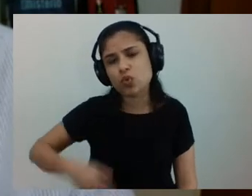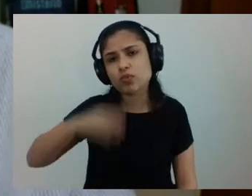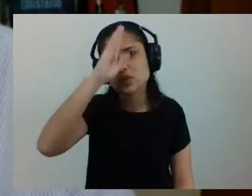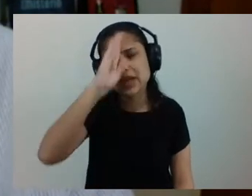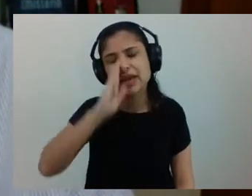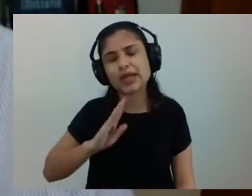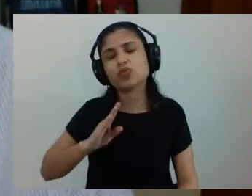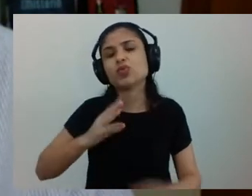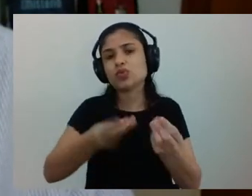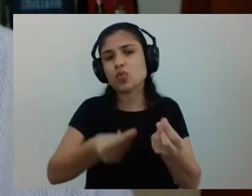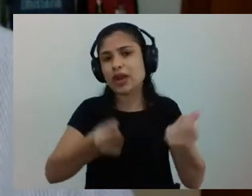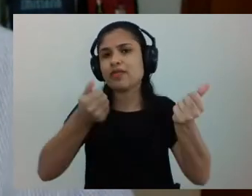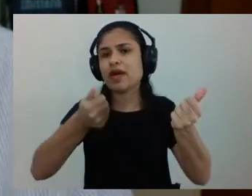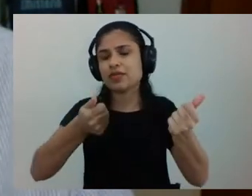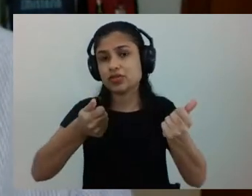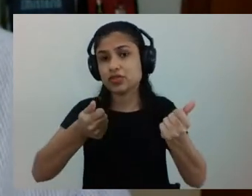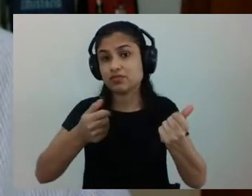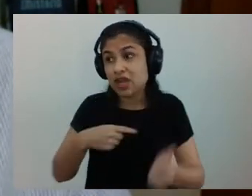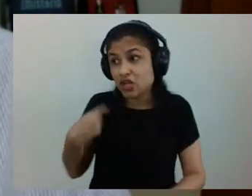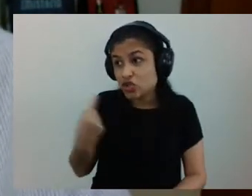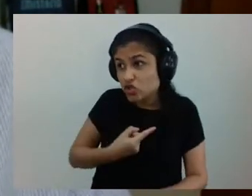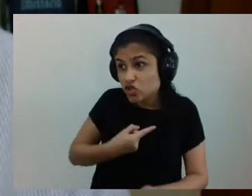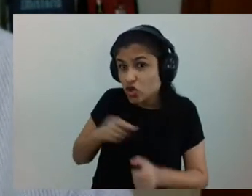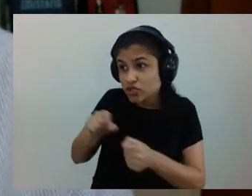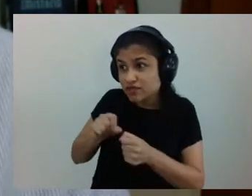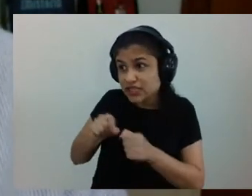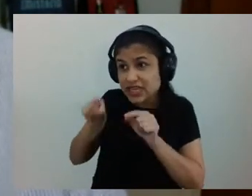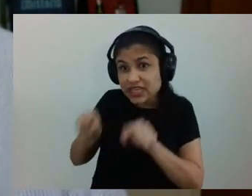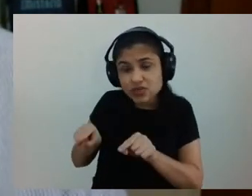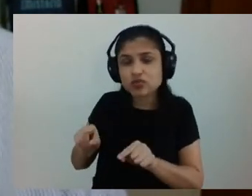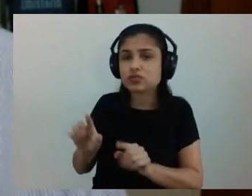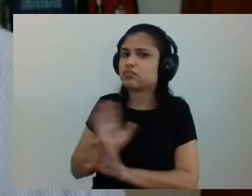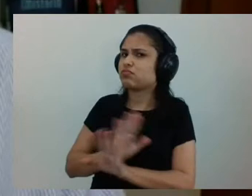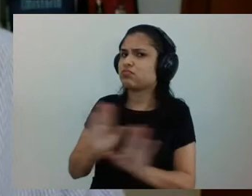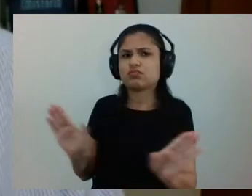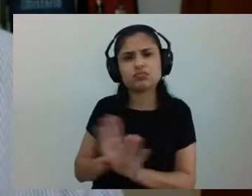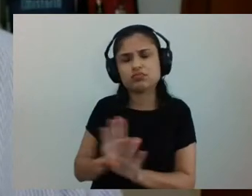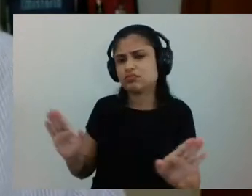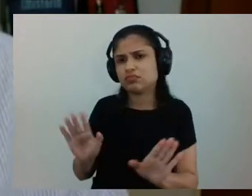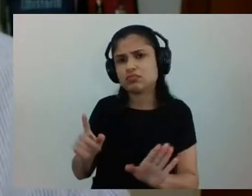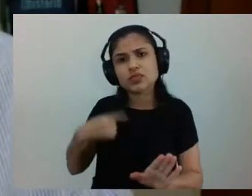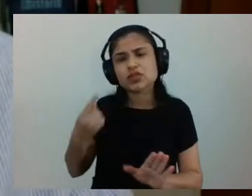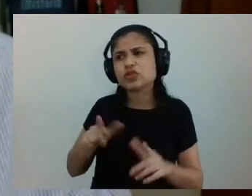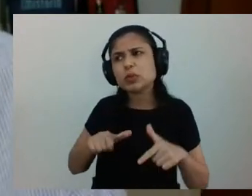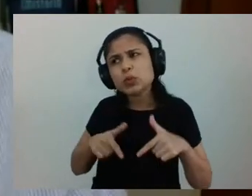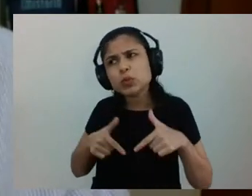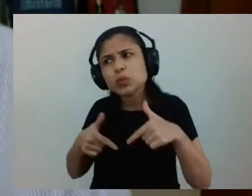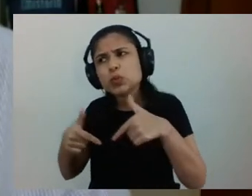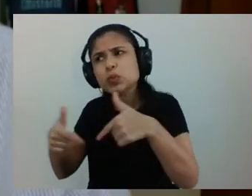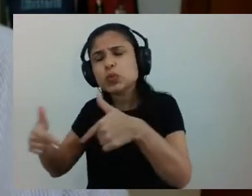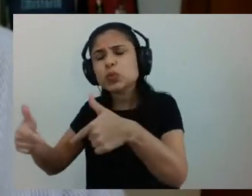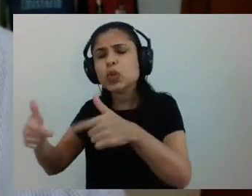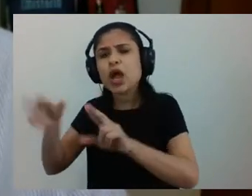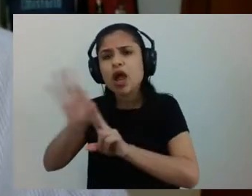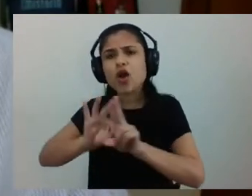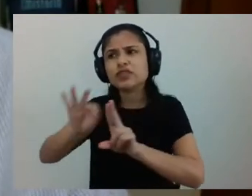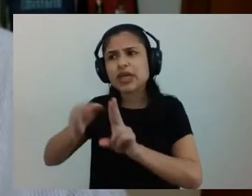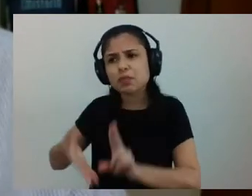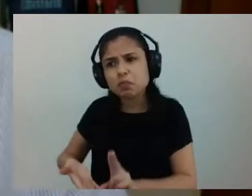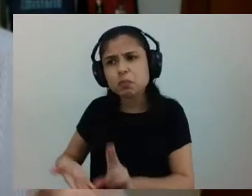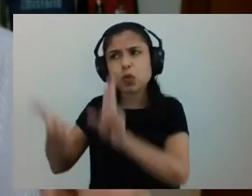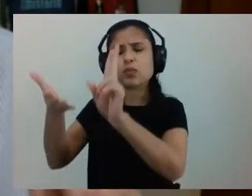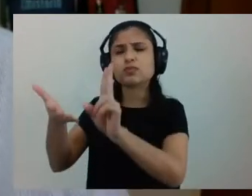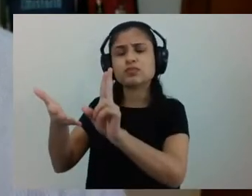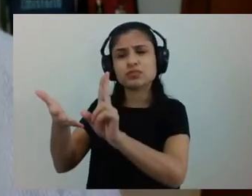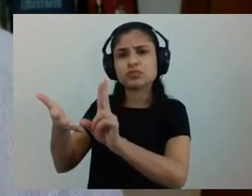Nós não vamos fazer isso, nós vamos sempre lutar, colocar a UFSCar em lugar de destaque, o lugar de respeito que